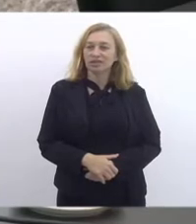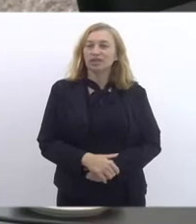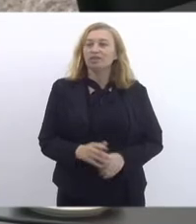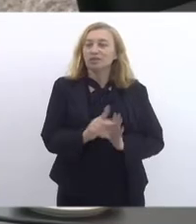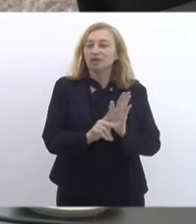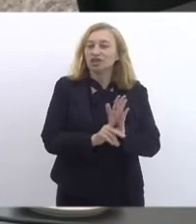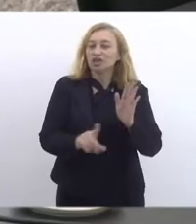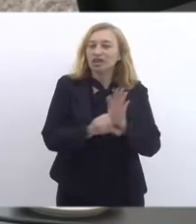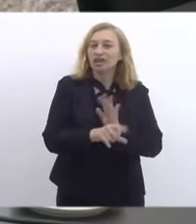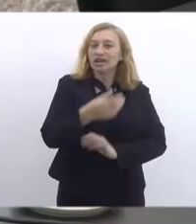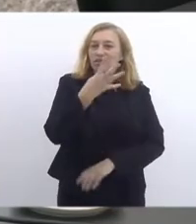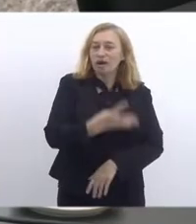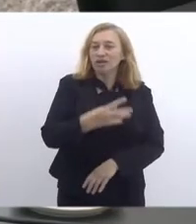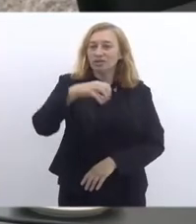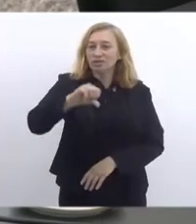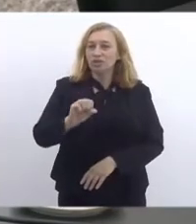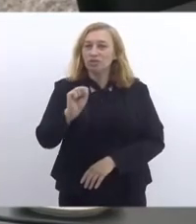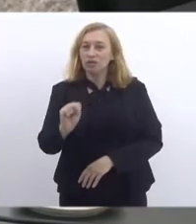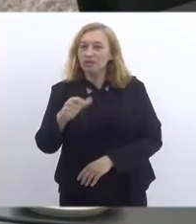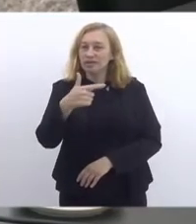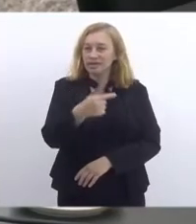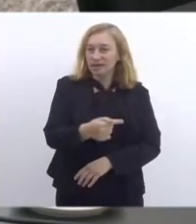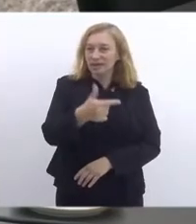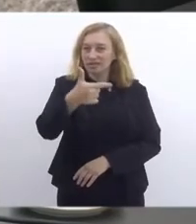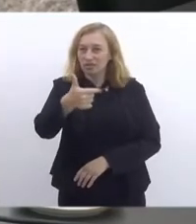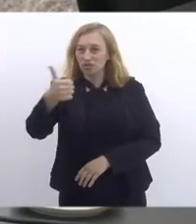Projeto de lei 4987/2021.